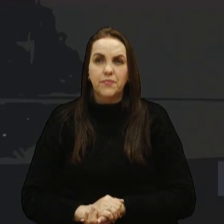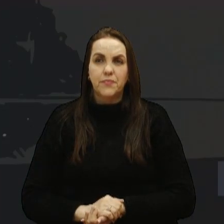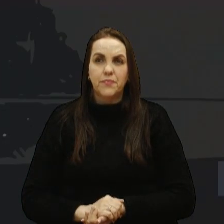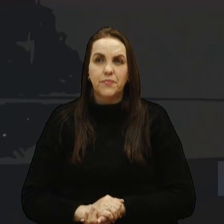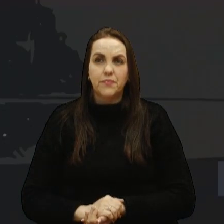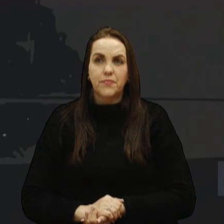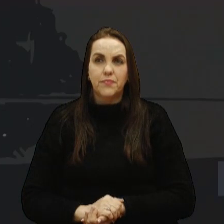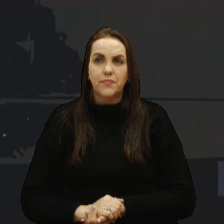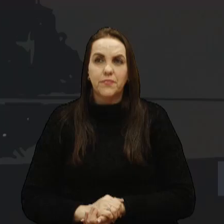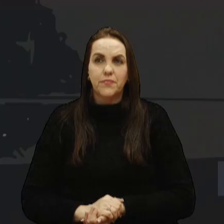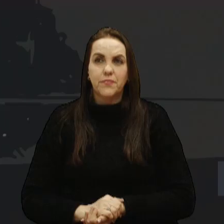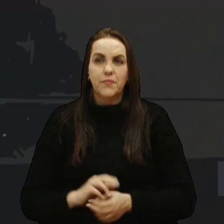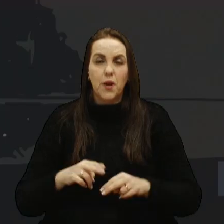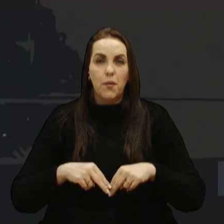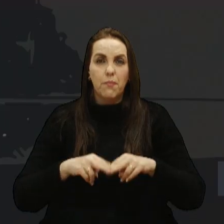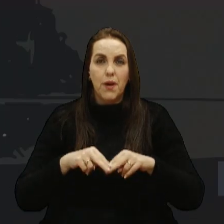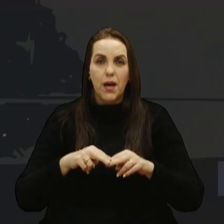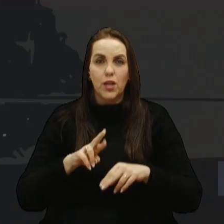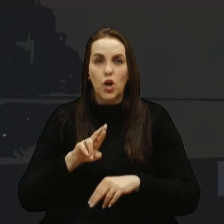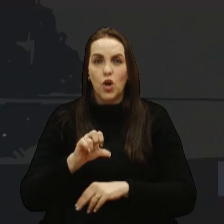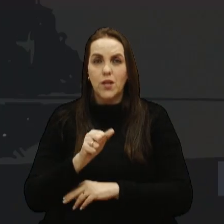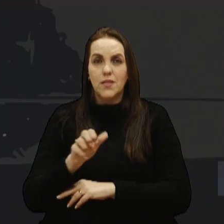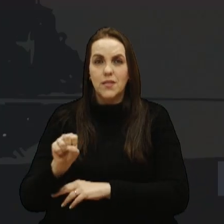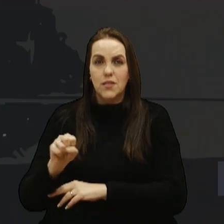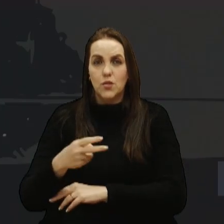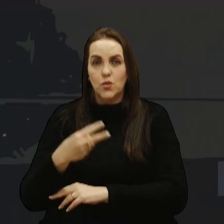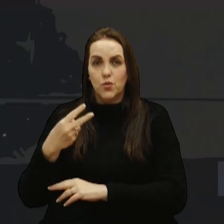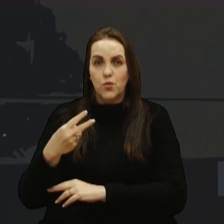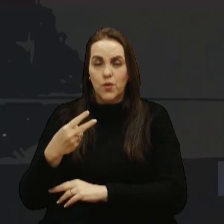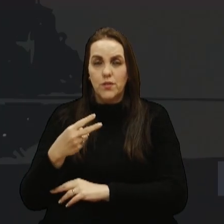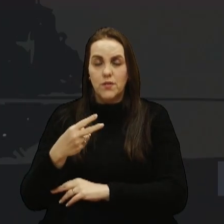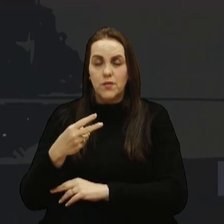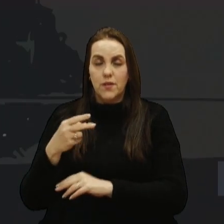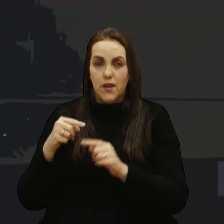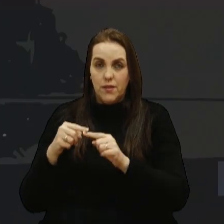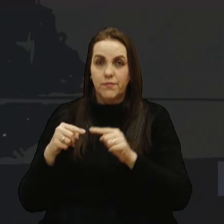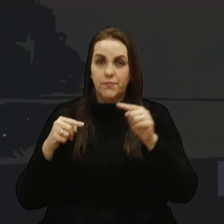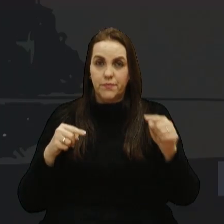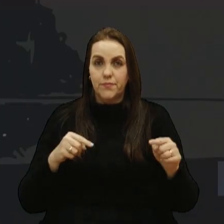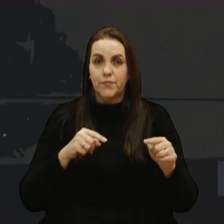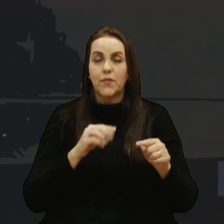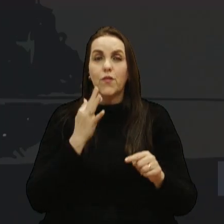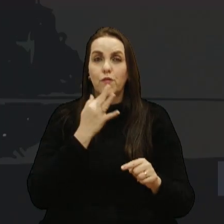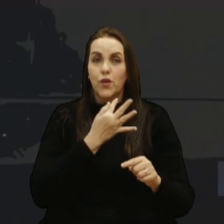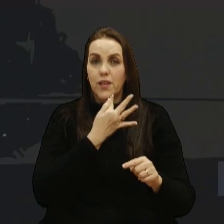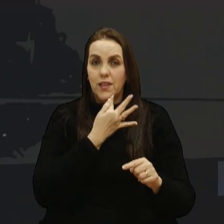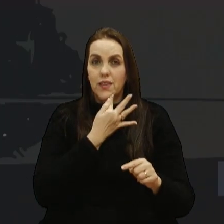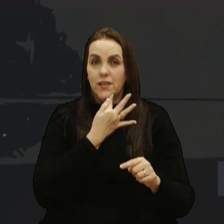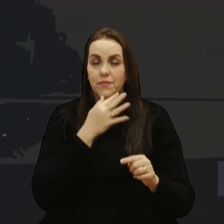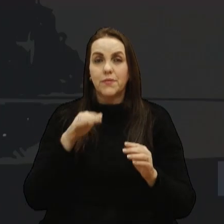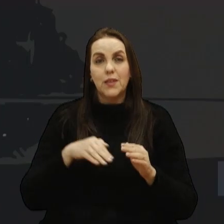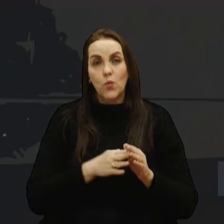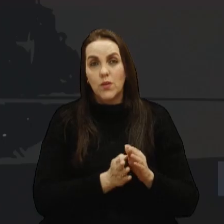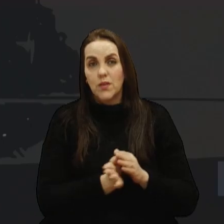Parque das Rosas 2, ali liga a Forqueta, um grande desvio